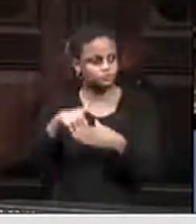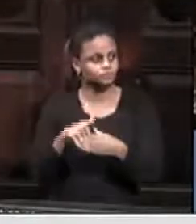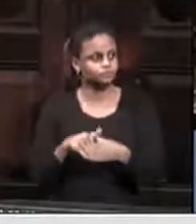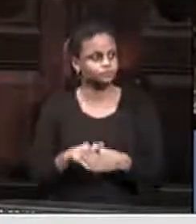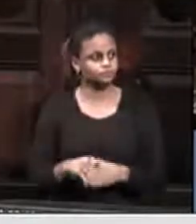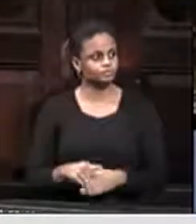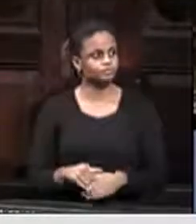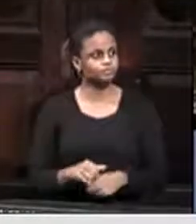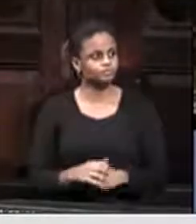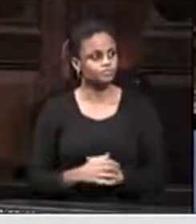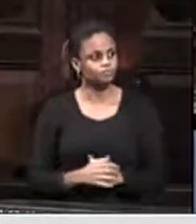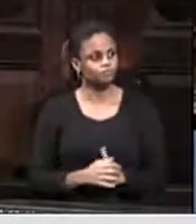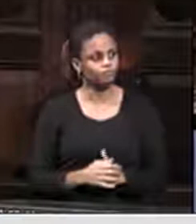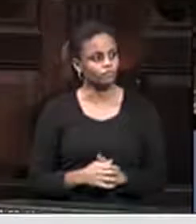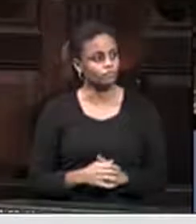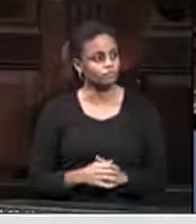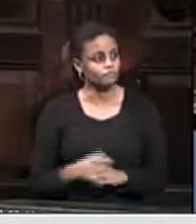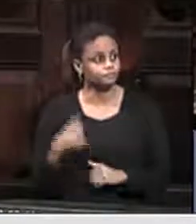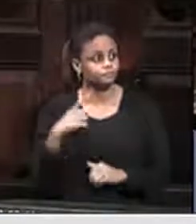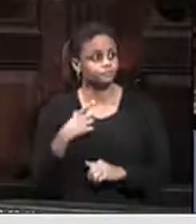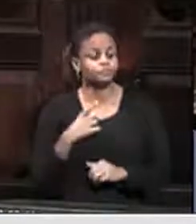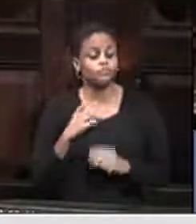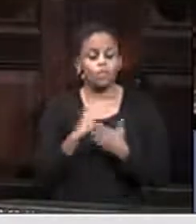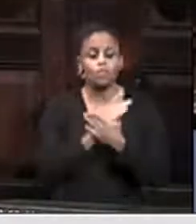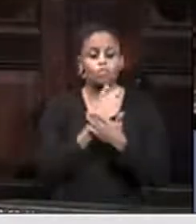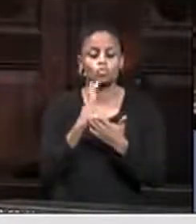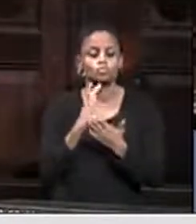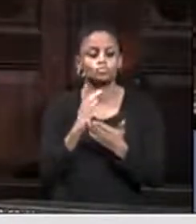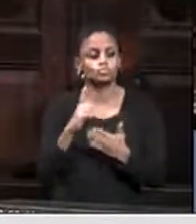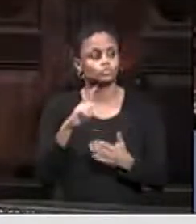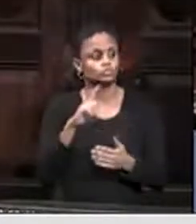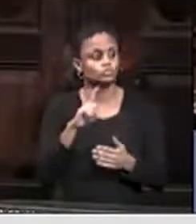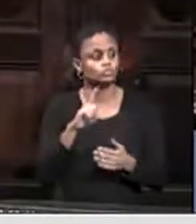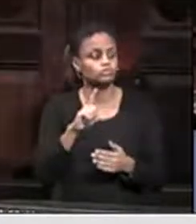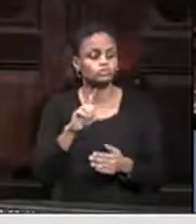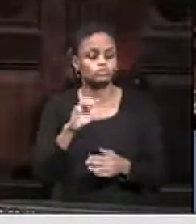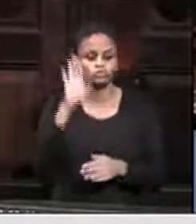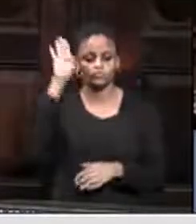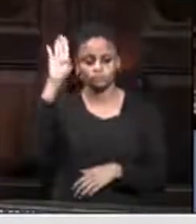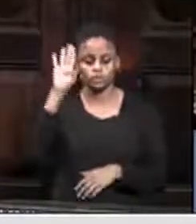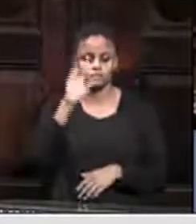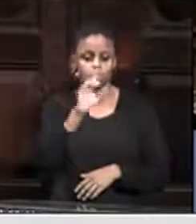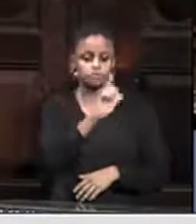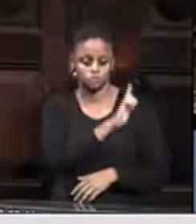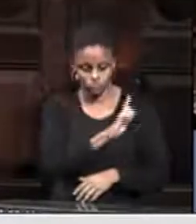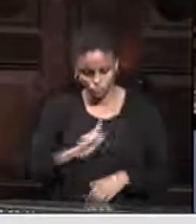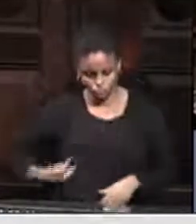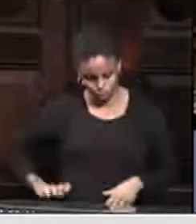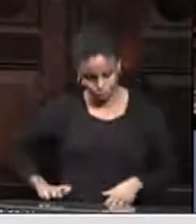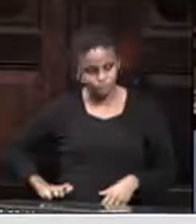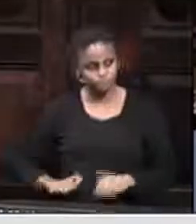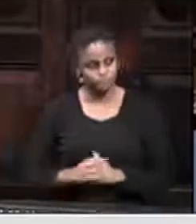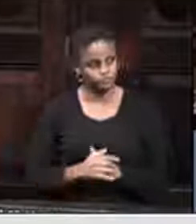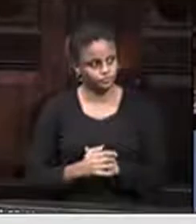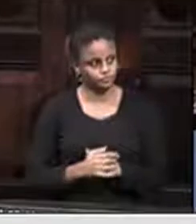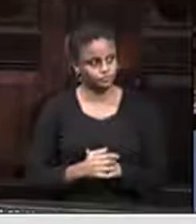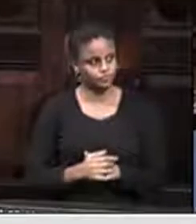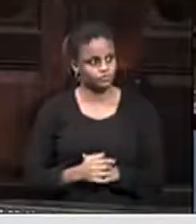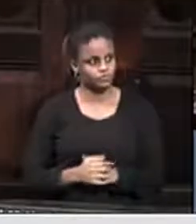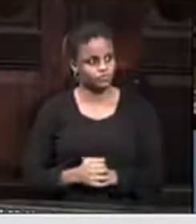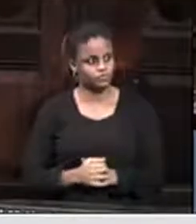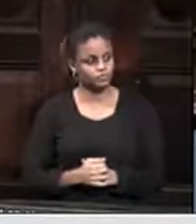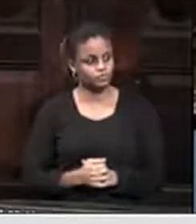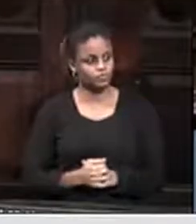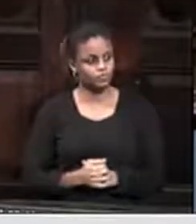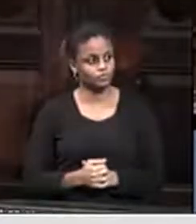mas particularmente candidatos a governador e a governadora, já que temos a professora Márcia Tiburi, que é pré-candidata também ao governo